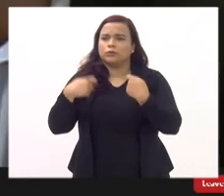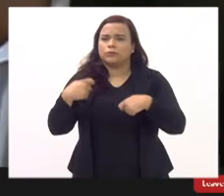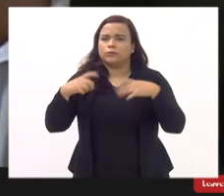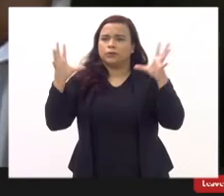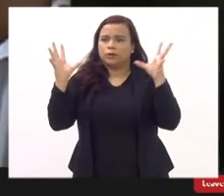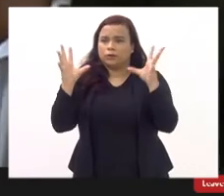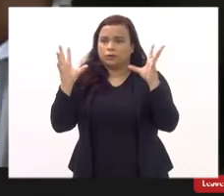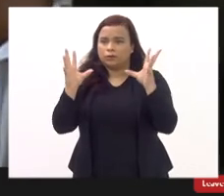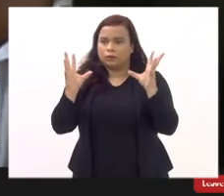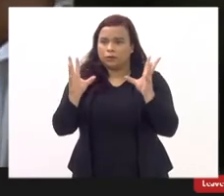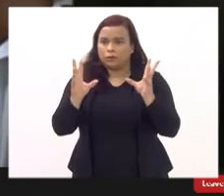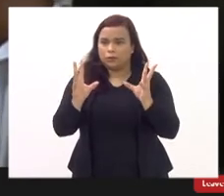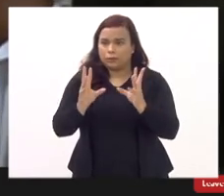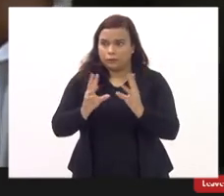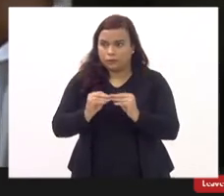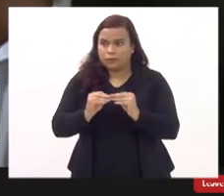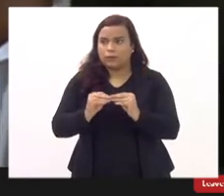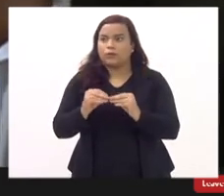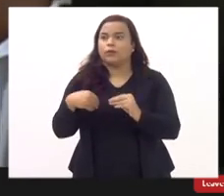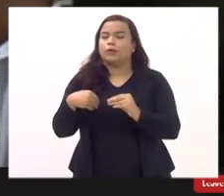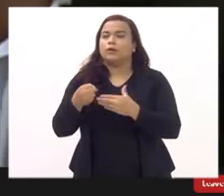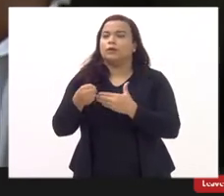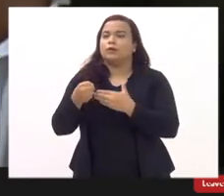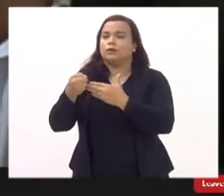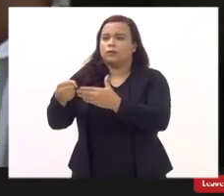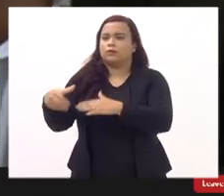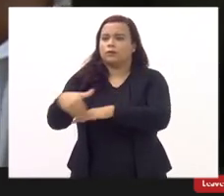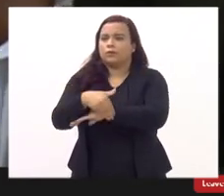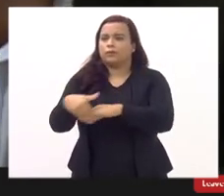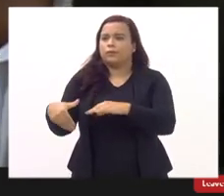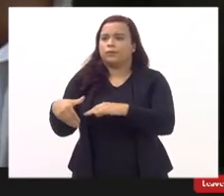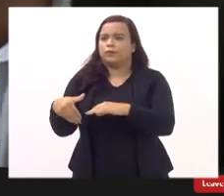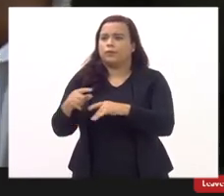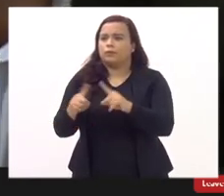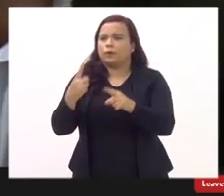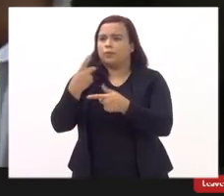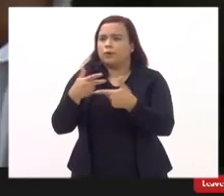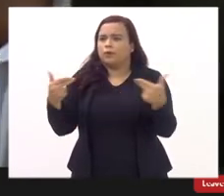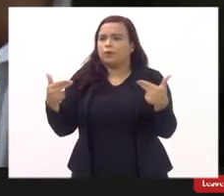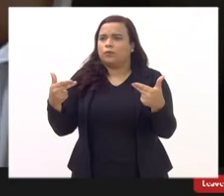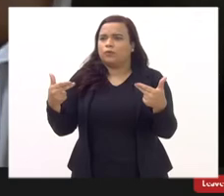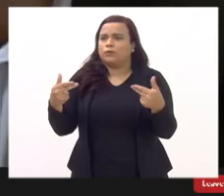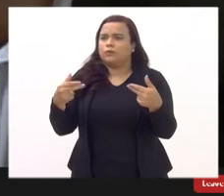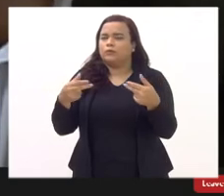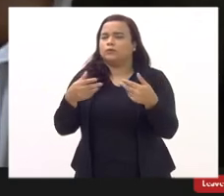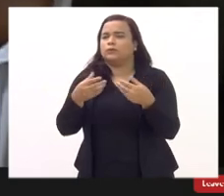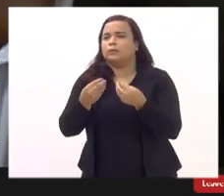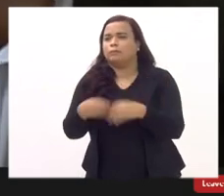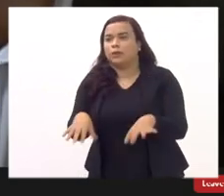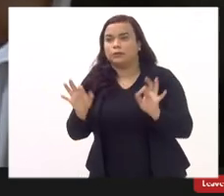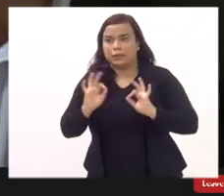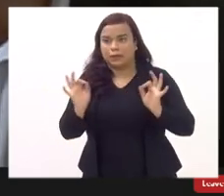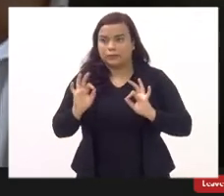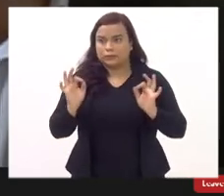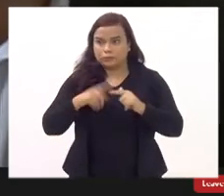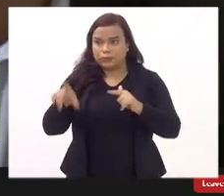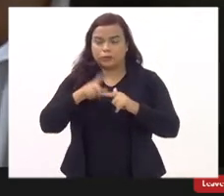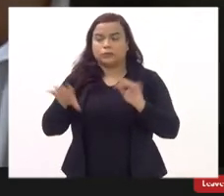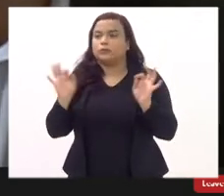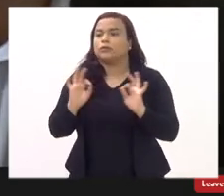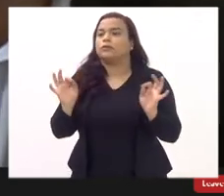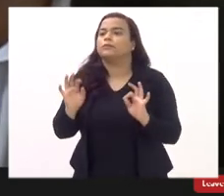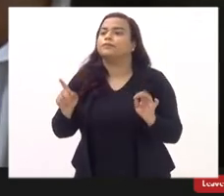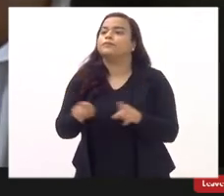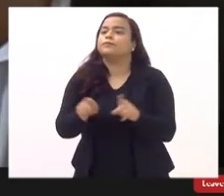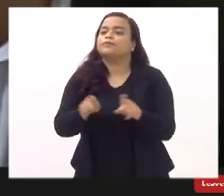gente colocar na rua, mas colocar na rua uma coisa que não nos traga nenhum tipo de problema. Nós